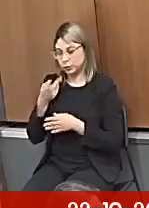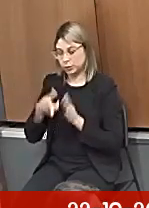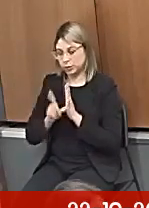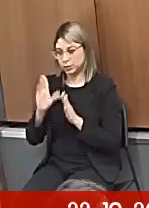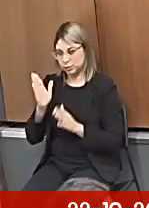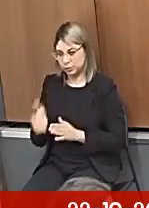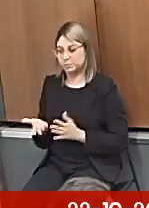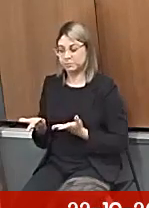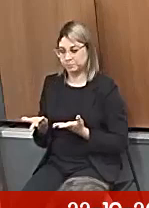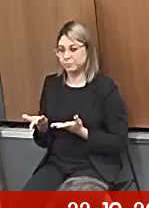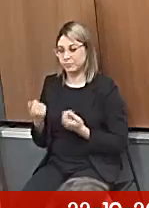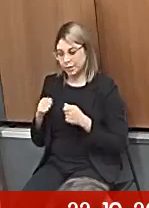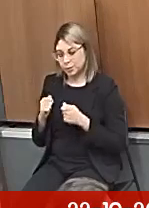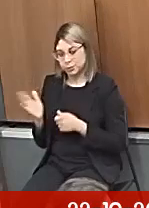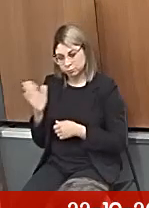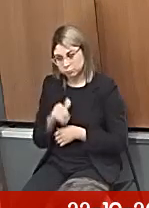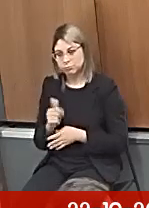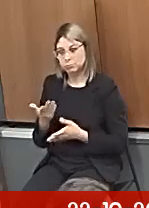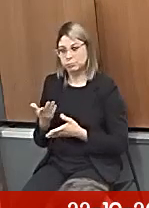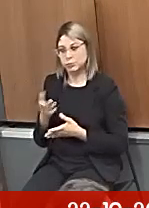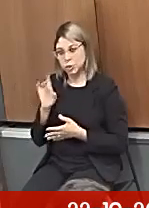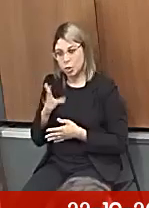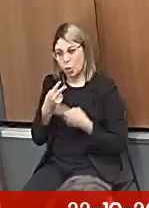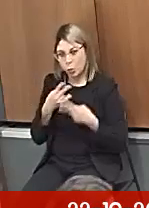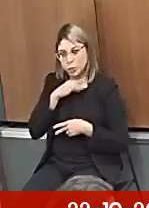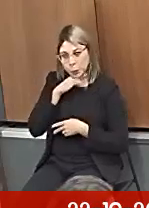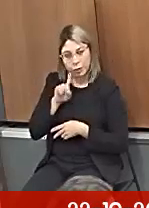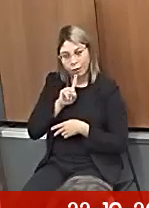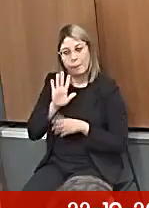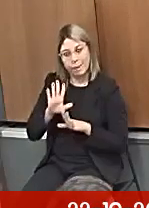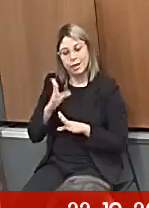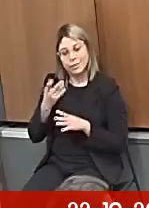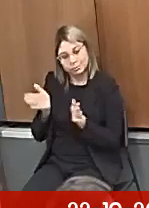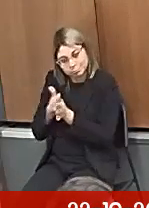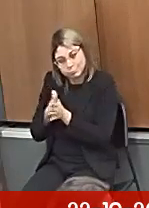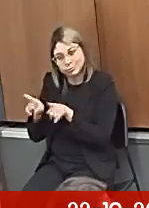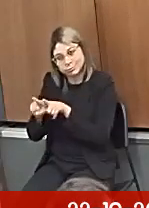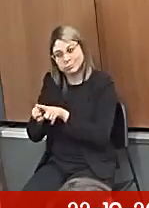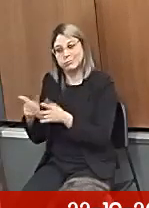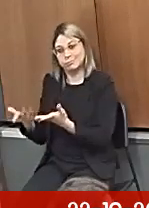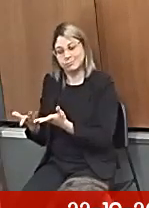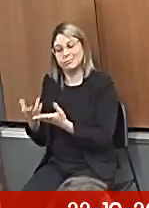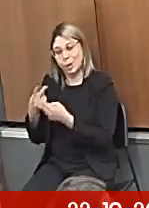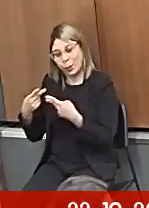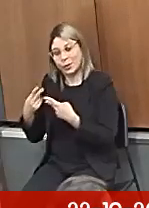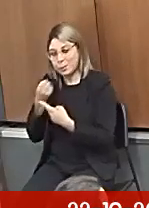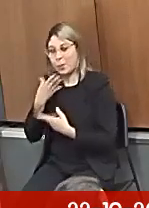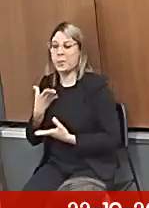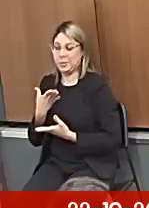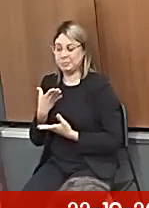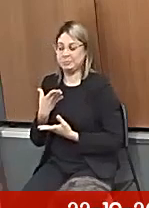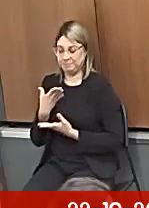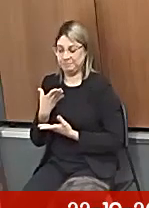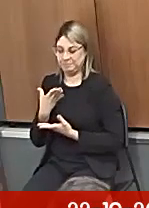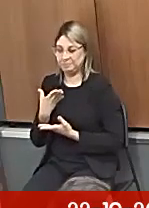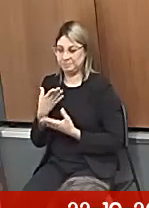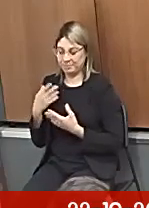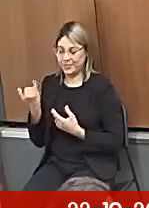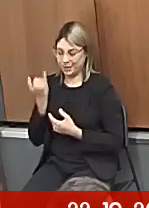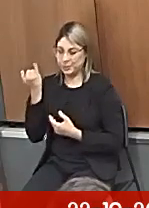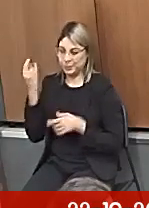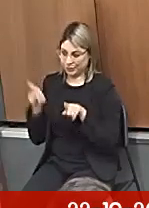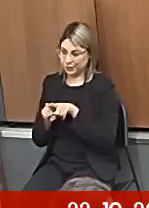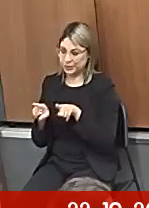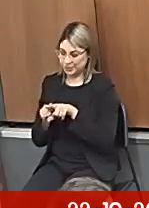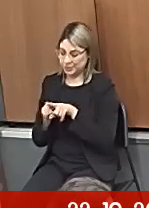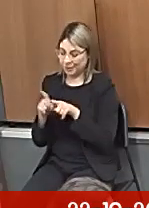né, não vamos só trazer o lado negativo, vamos também parabenizar o ponto positivo. Eu acho que isso